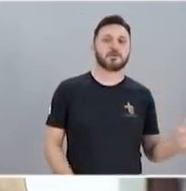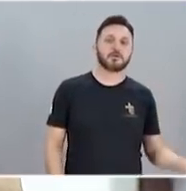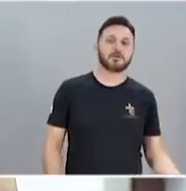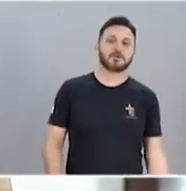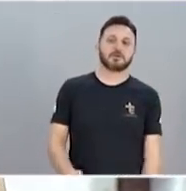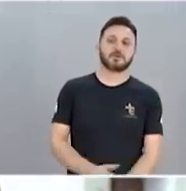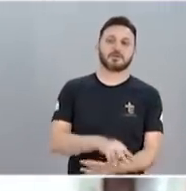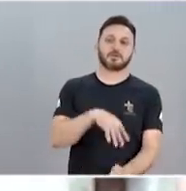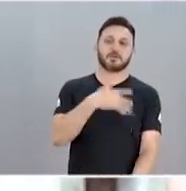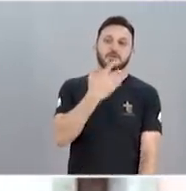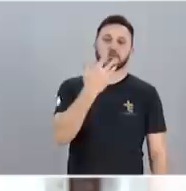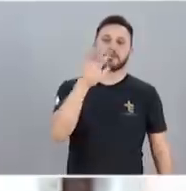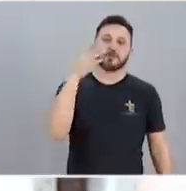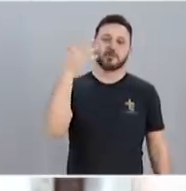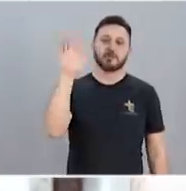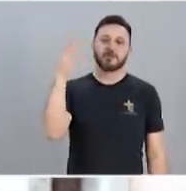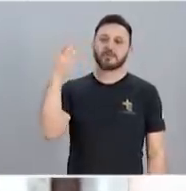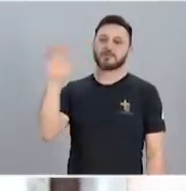aleluia,